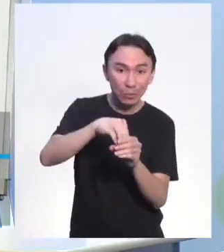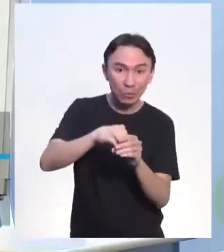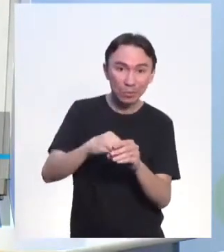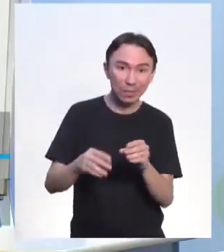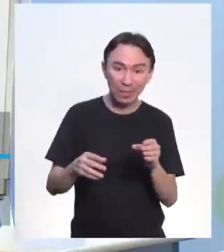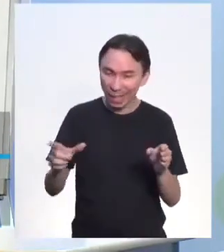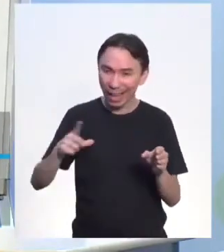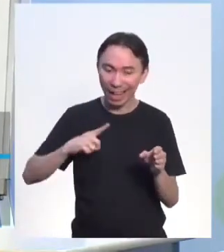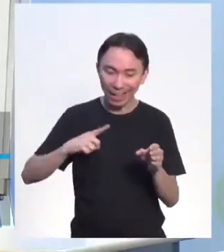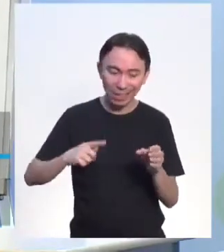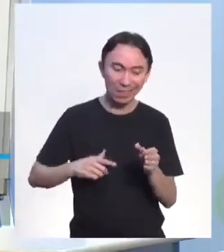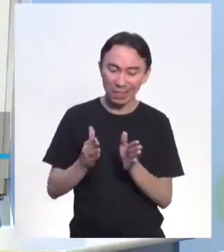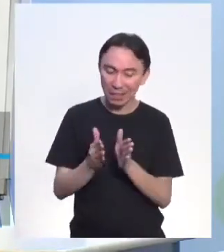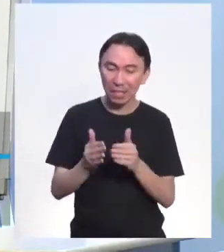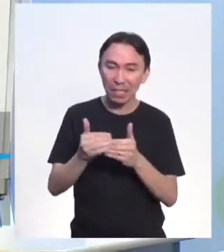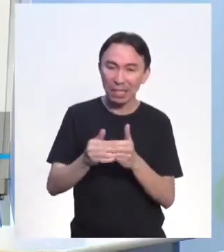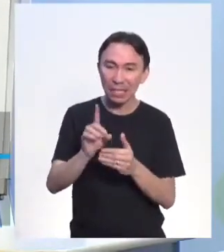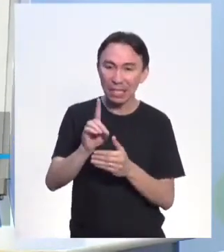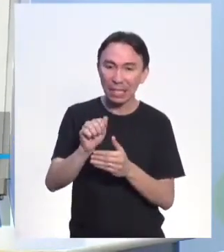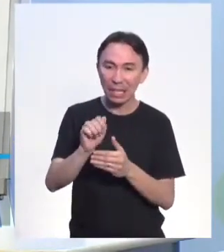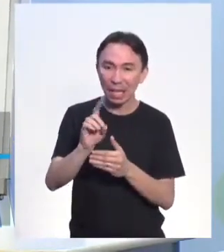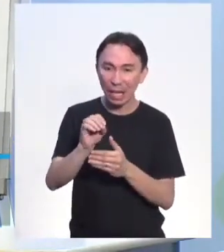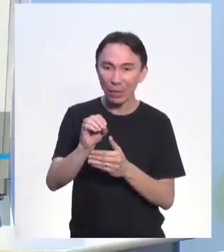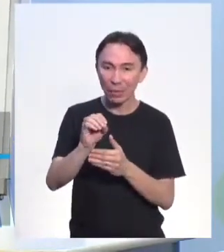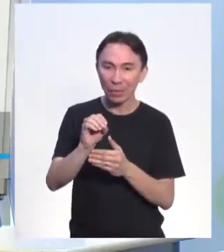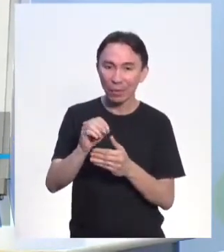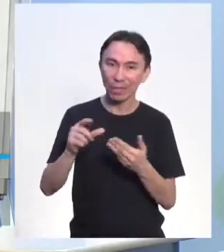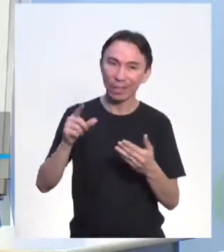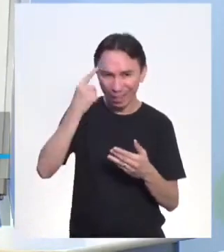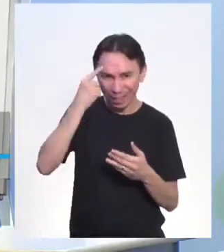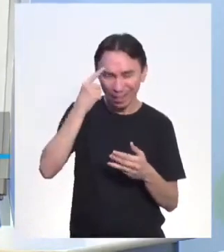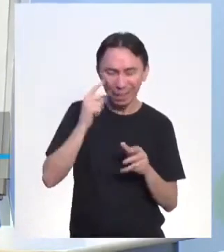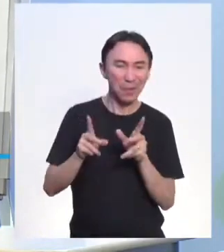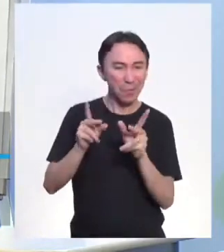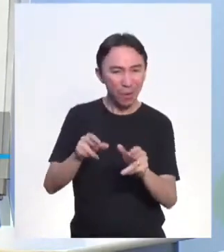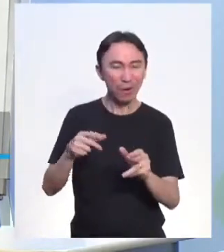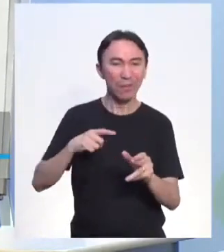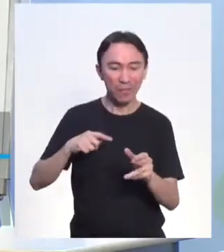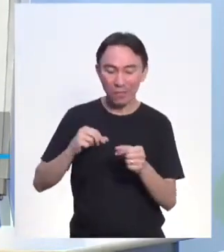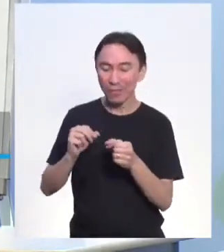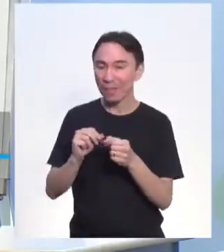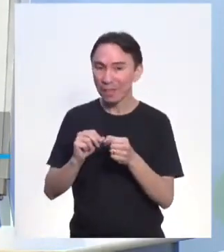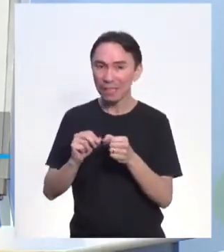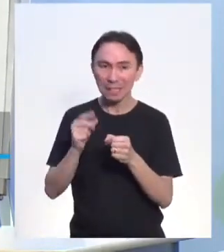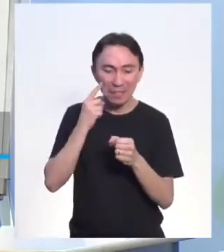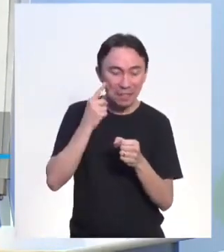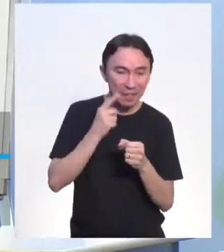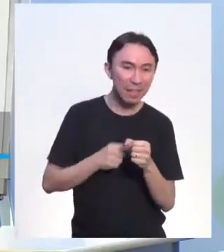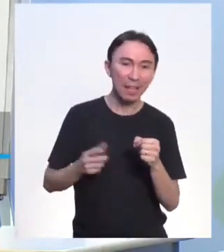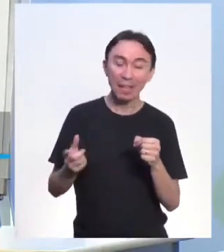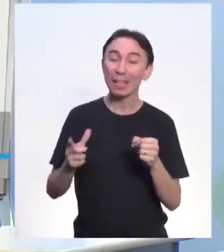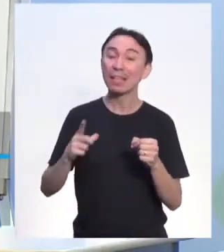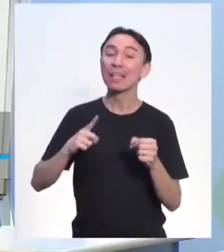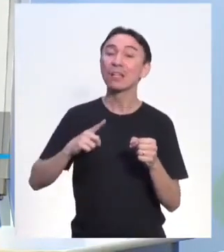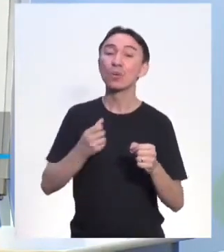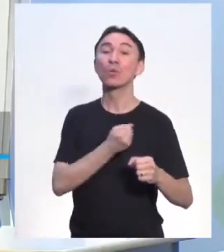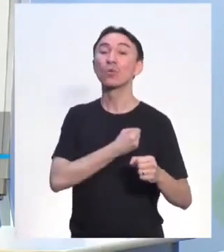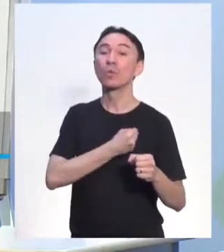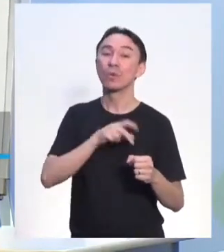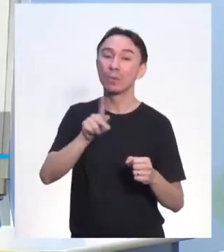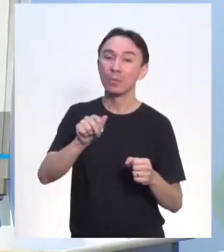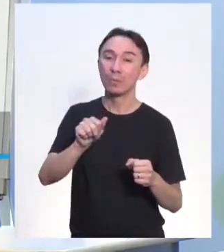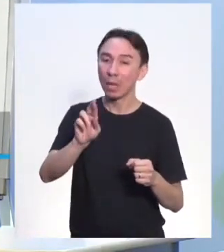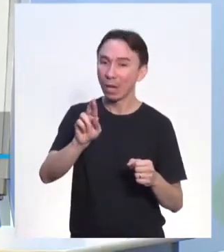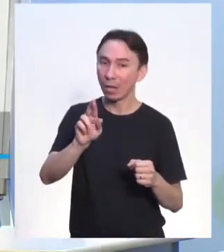conjunto, que é o lançamento do dado. É a mesma ideia do que eu fiz, olhei quem são as opções do dado e penso nos números pares. E aí monto